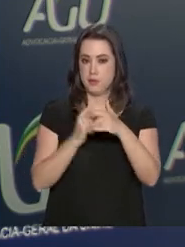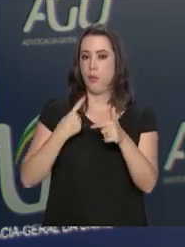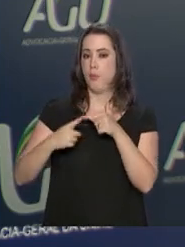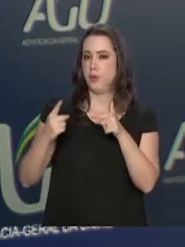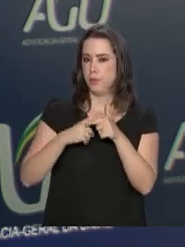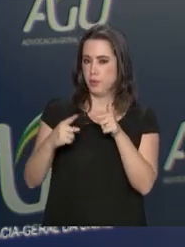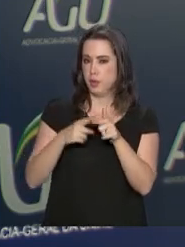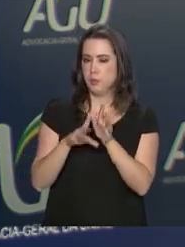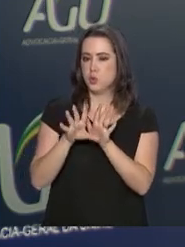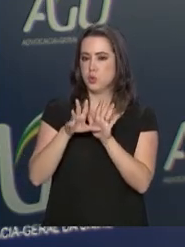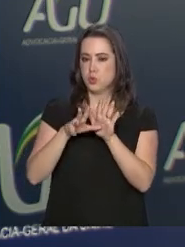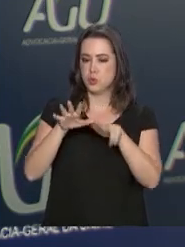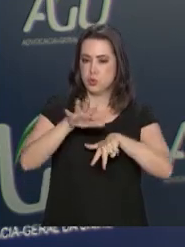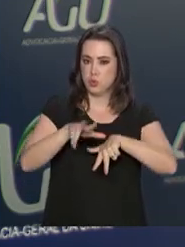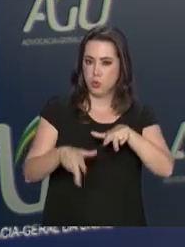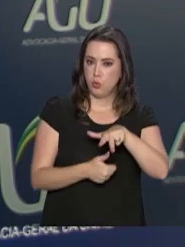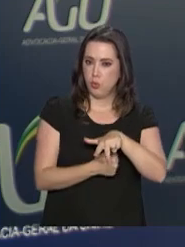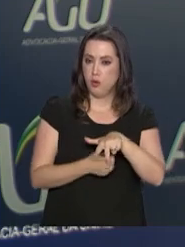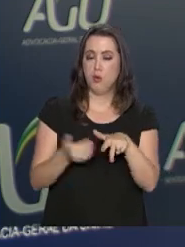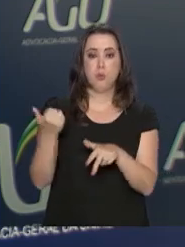Lava Jato. Mais de